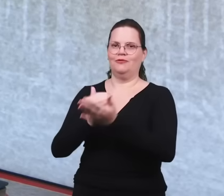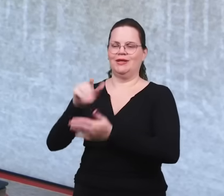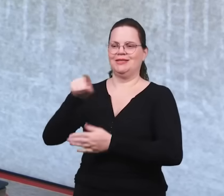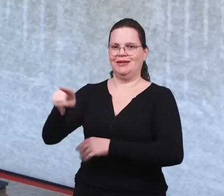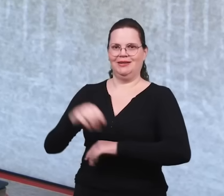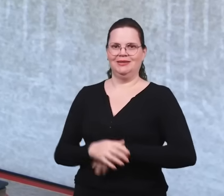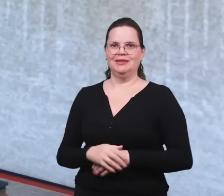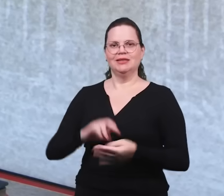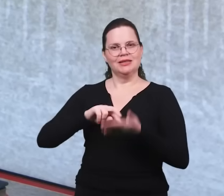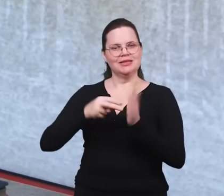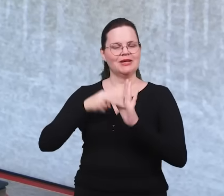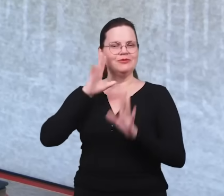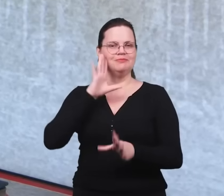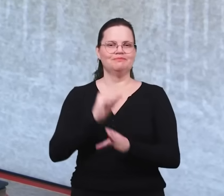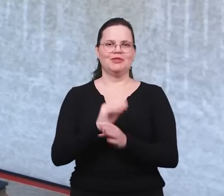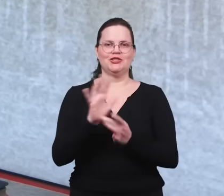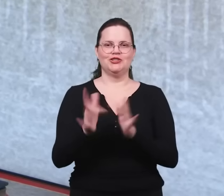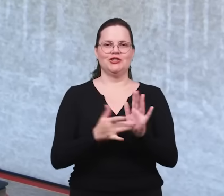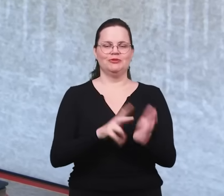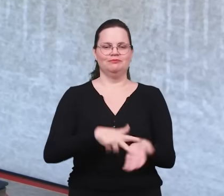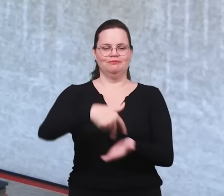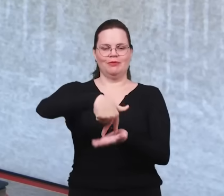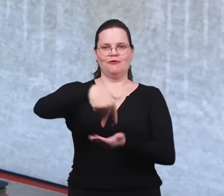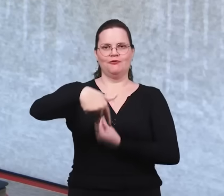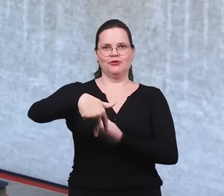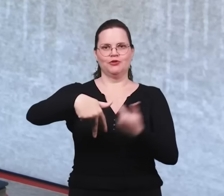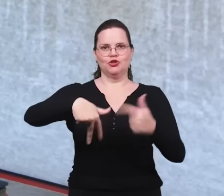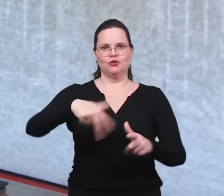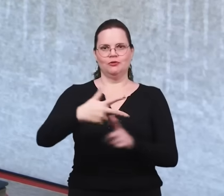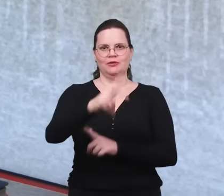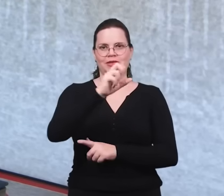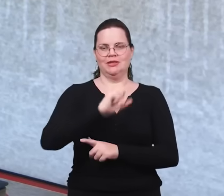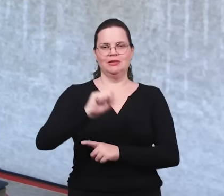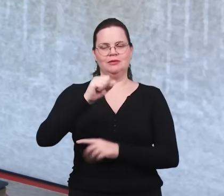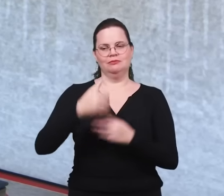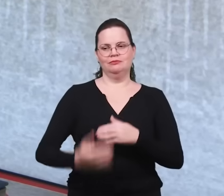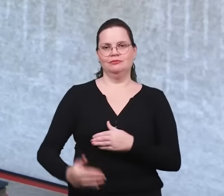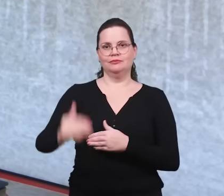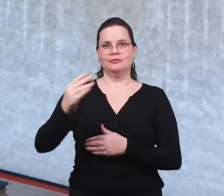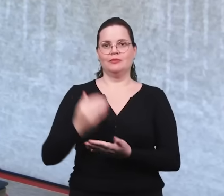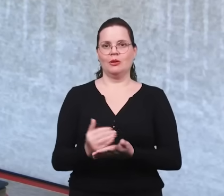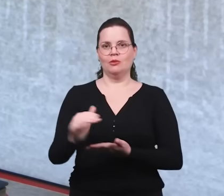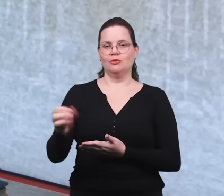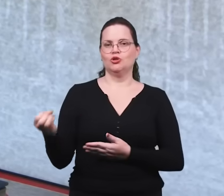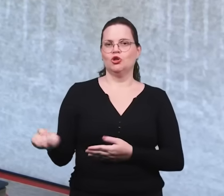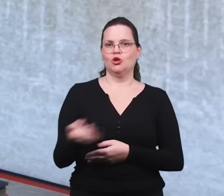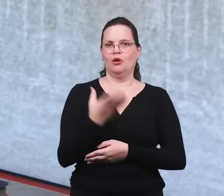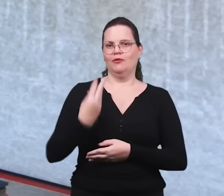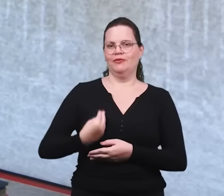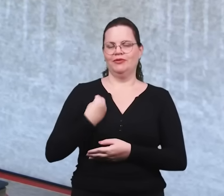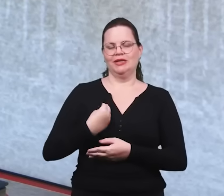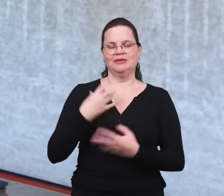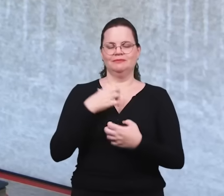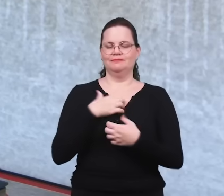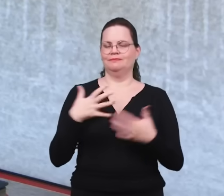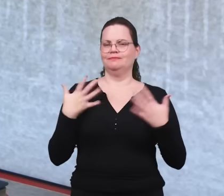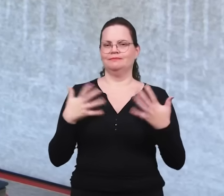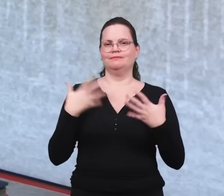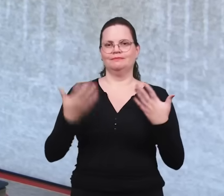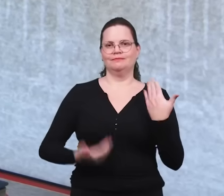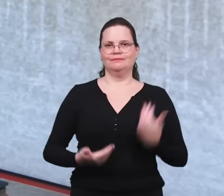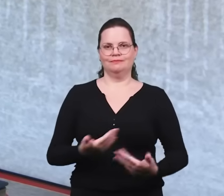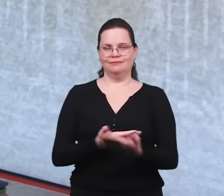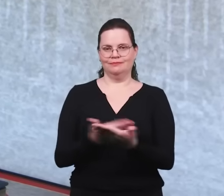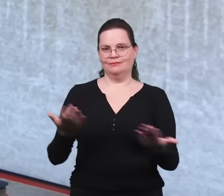Jesus ressuscitou, e ali, portanto, iniciou-se um momento de muita alegria na vida dos que creem no